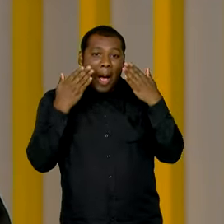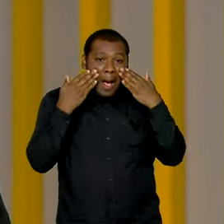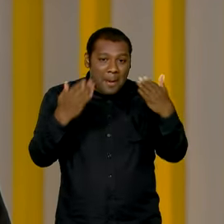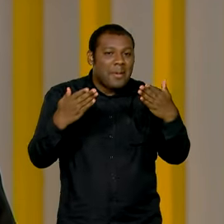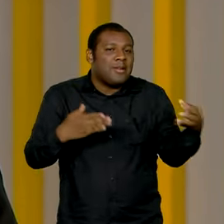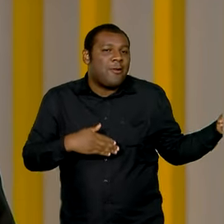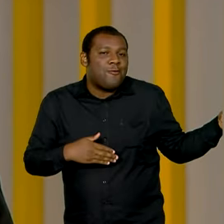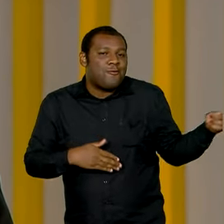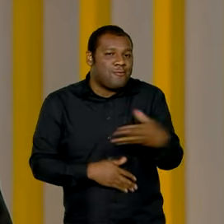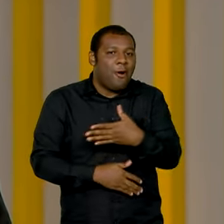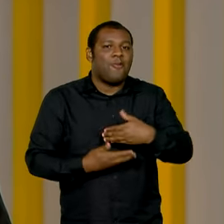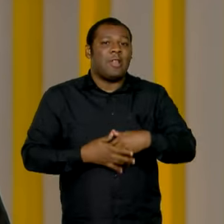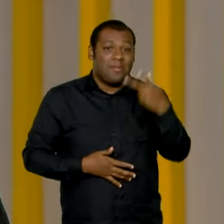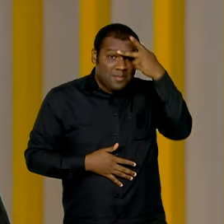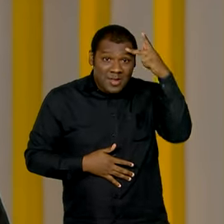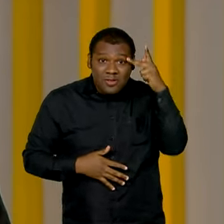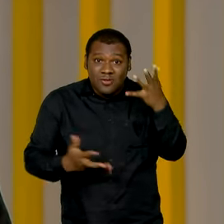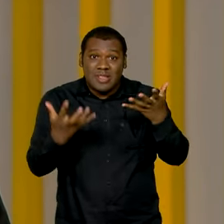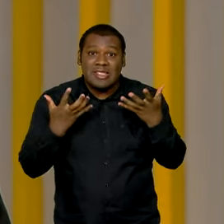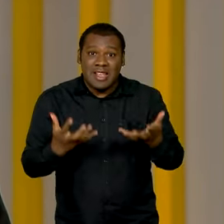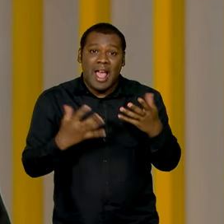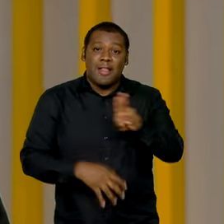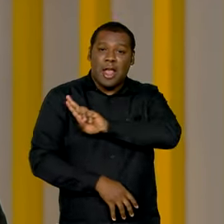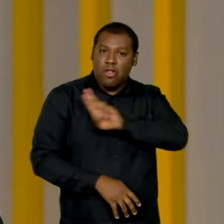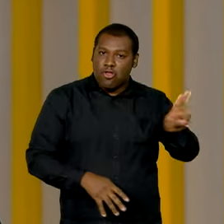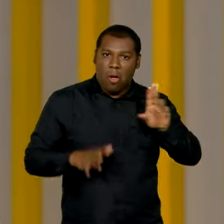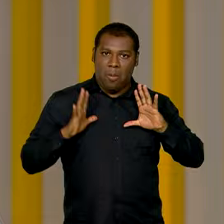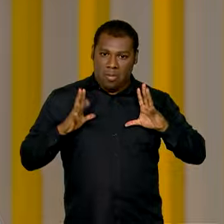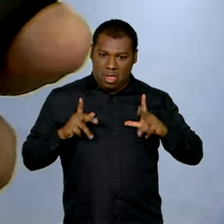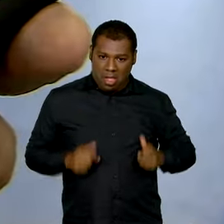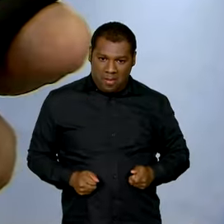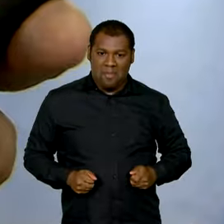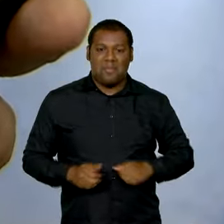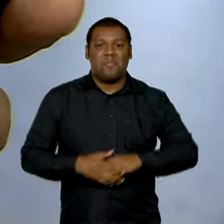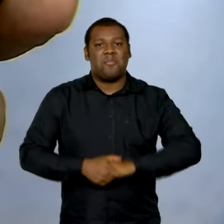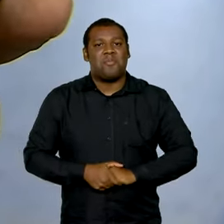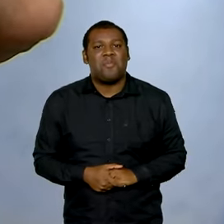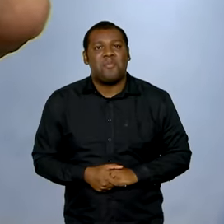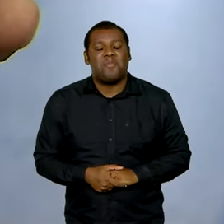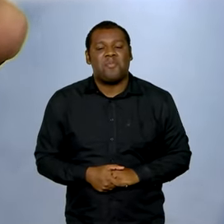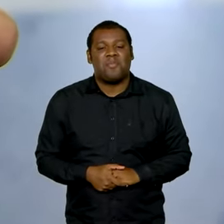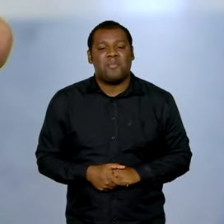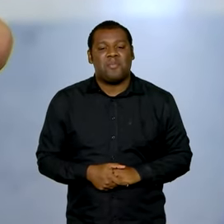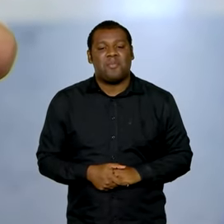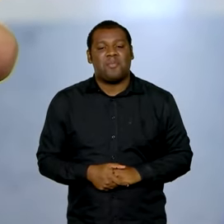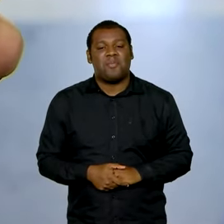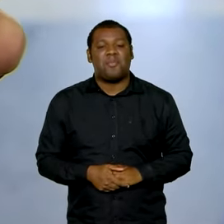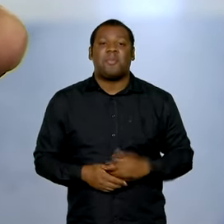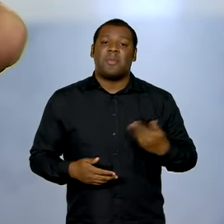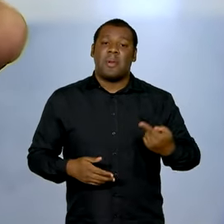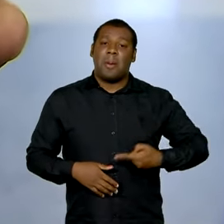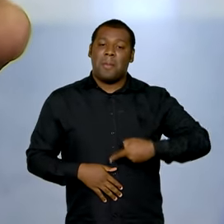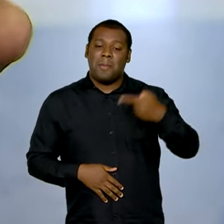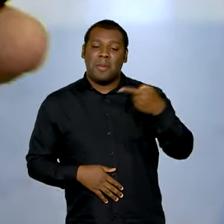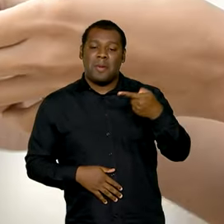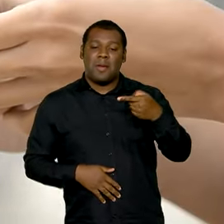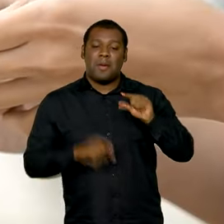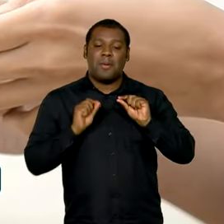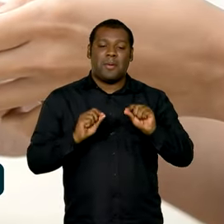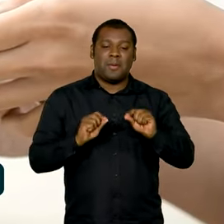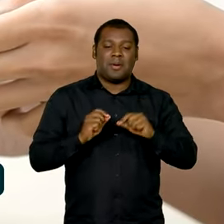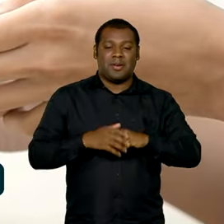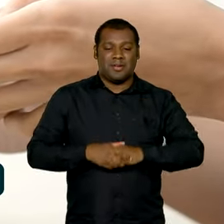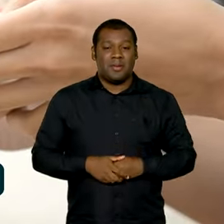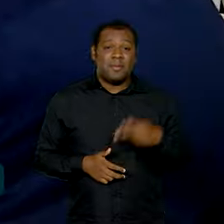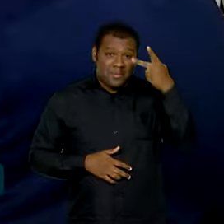novidades para quem quer ficar com o nome limpo a primeira atualização é destinada aos